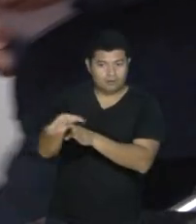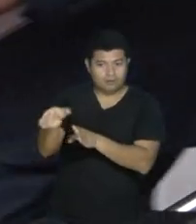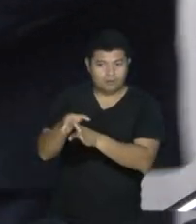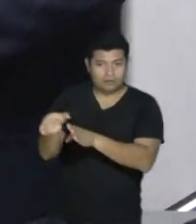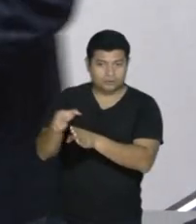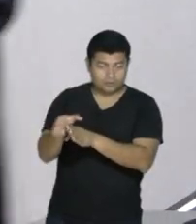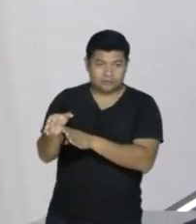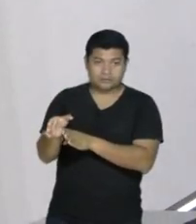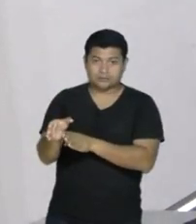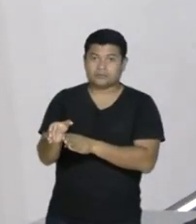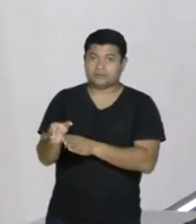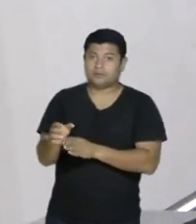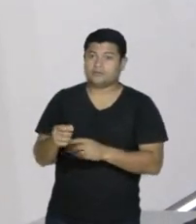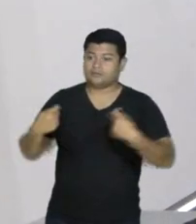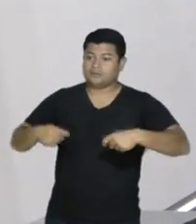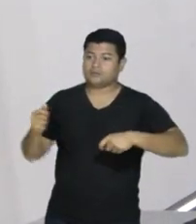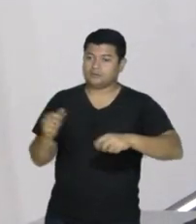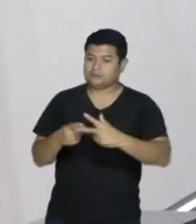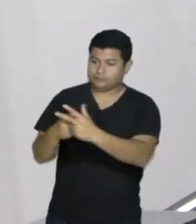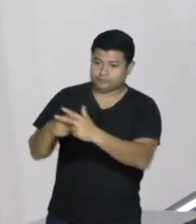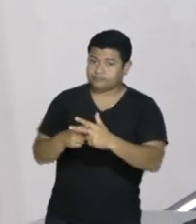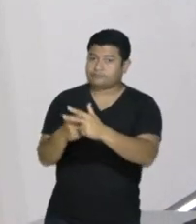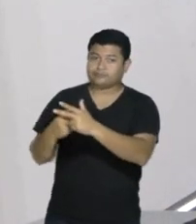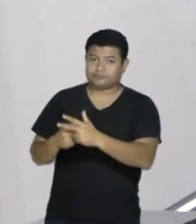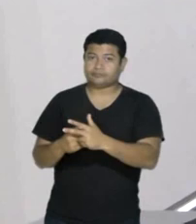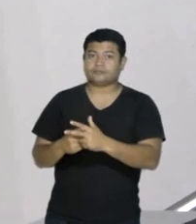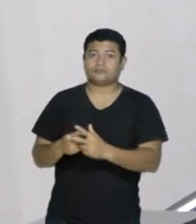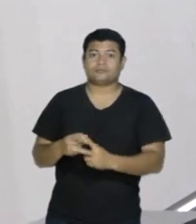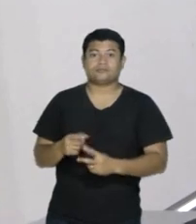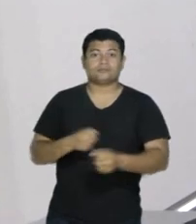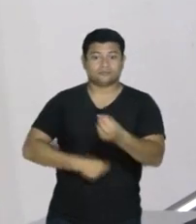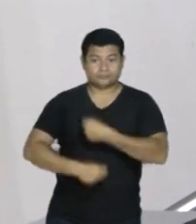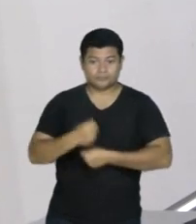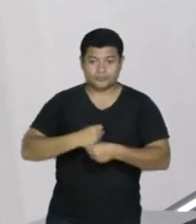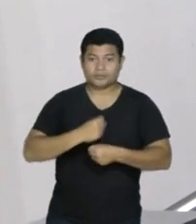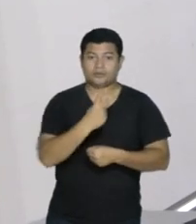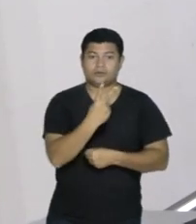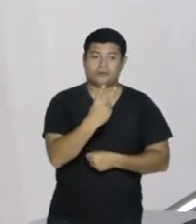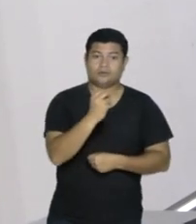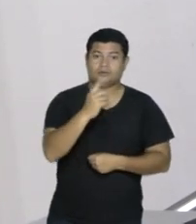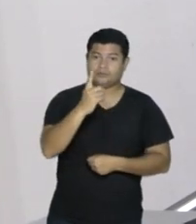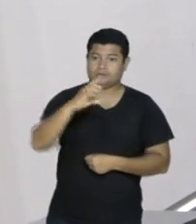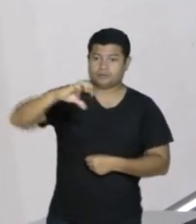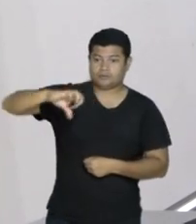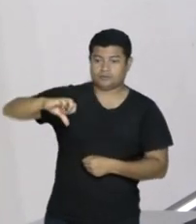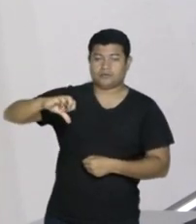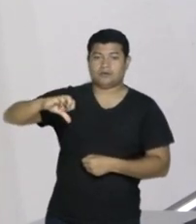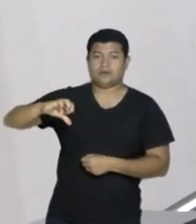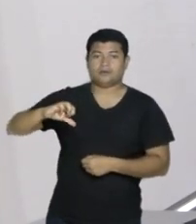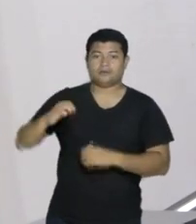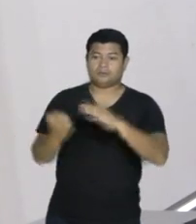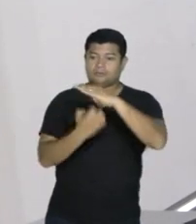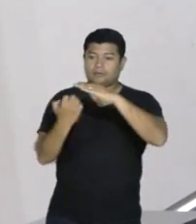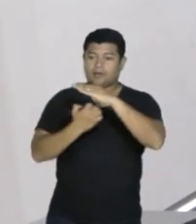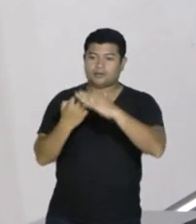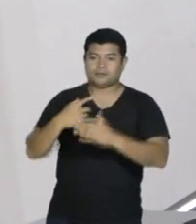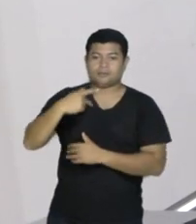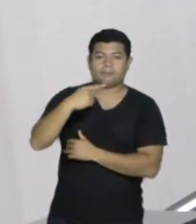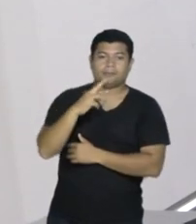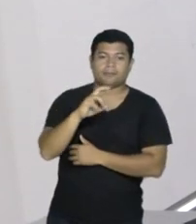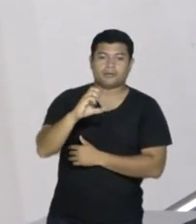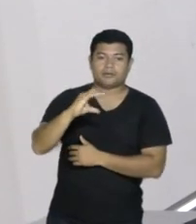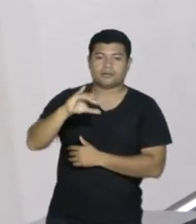depois 2019 lá do técnico elaborado pela empresa precisão recomendando lá em